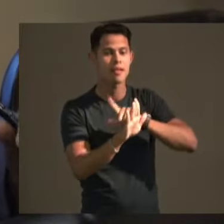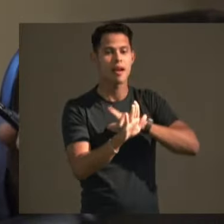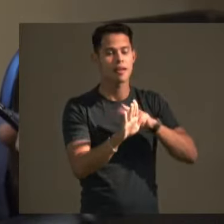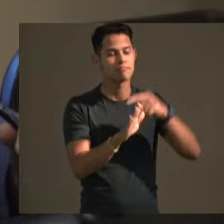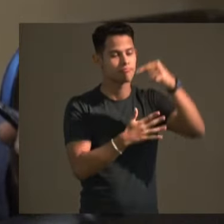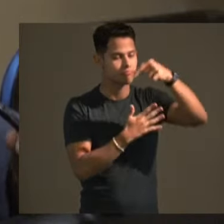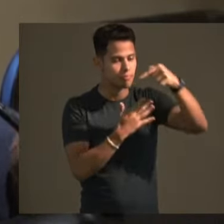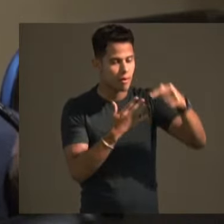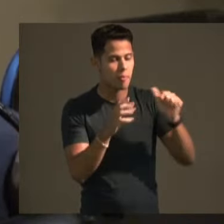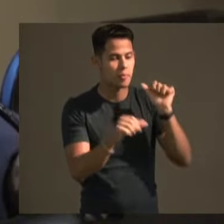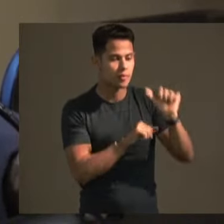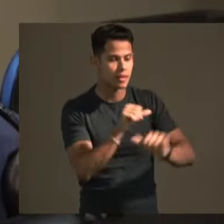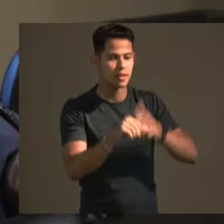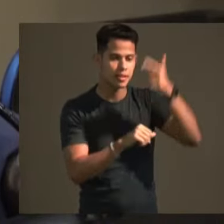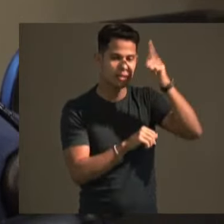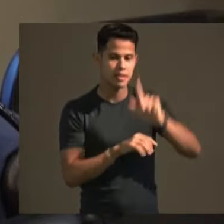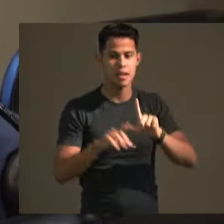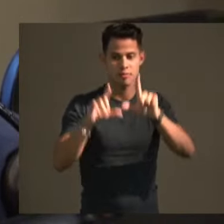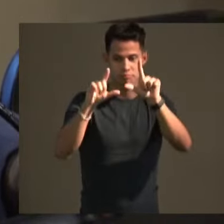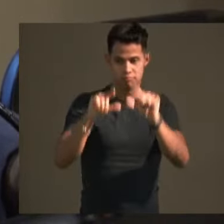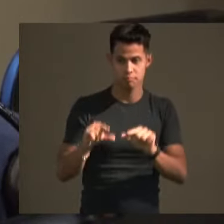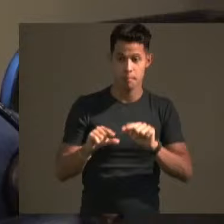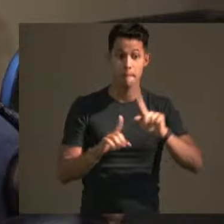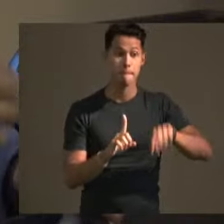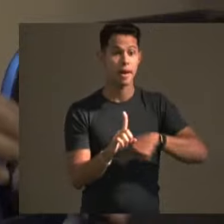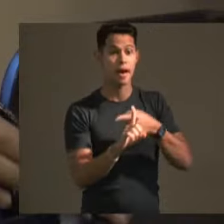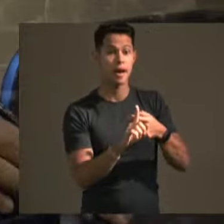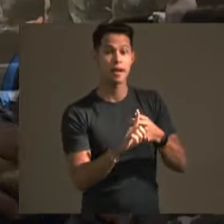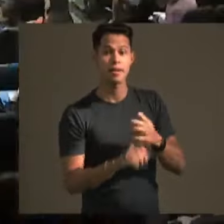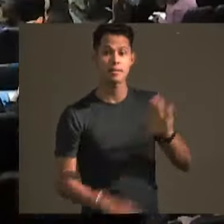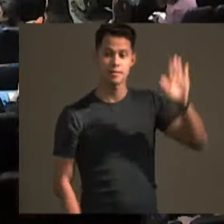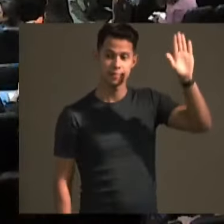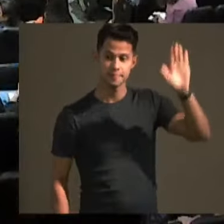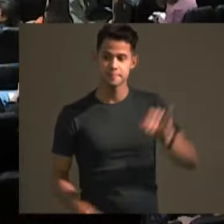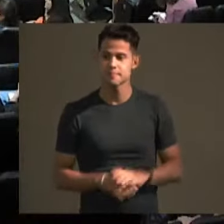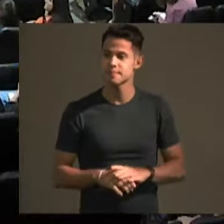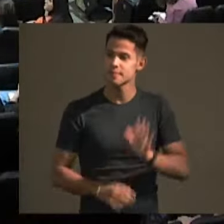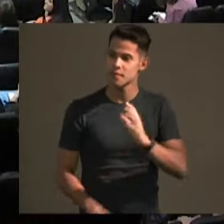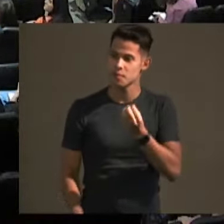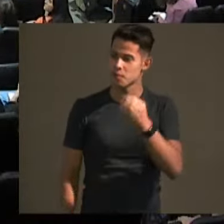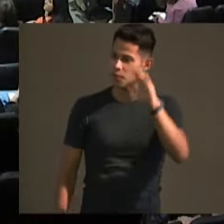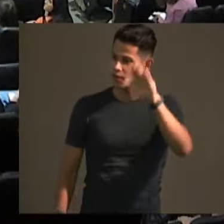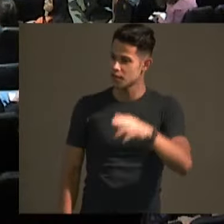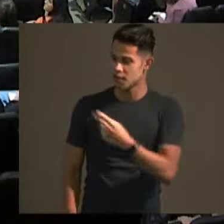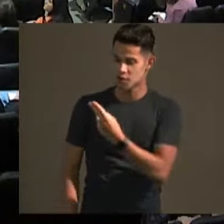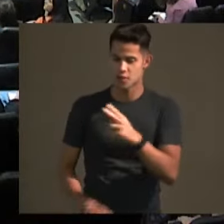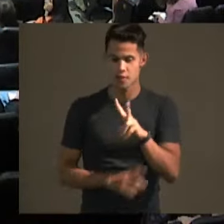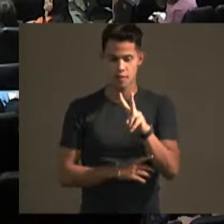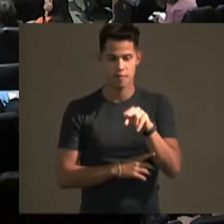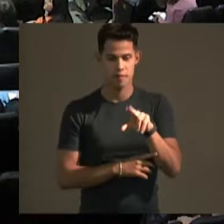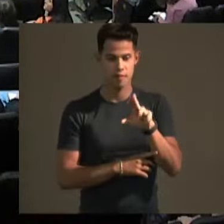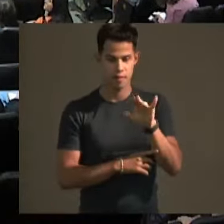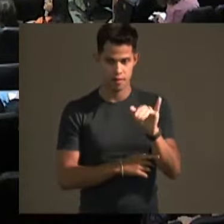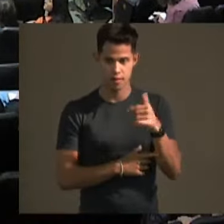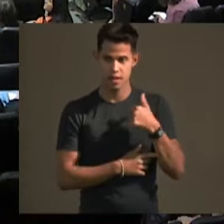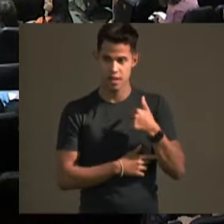se resolva. Mais alguém? Sim. Boa tarde, meu nome é Vânia, sou uma pessoa com múltipla deficiência e eu estou